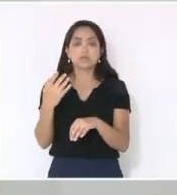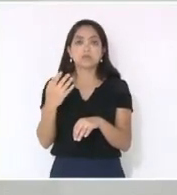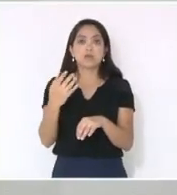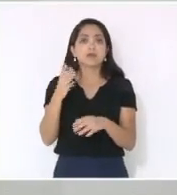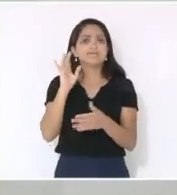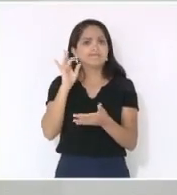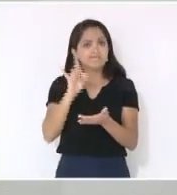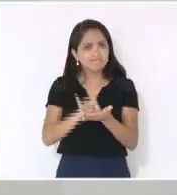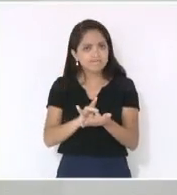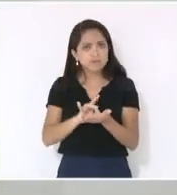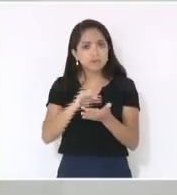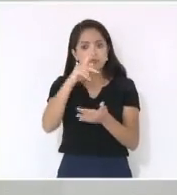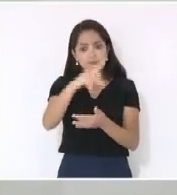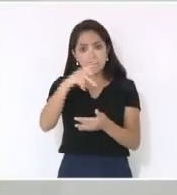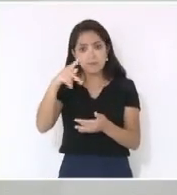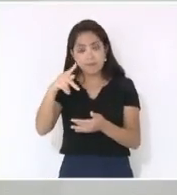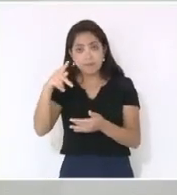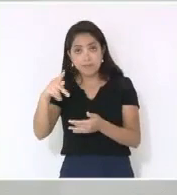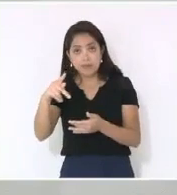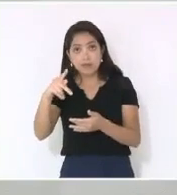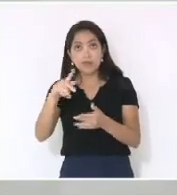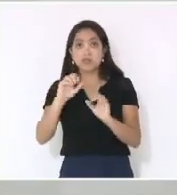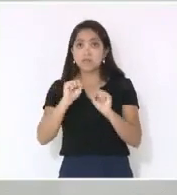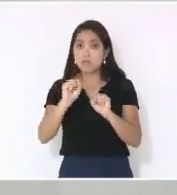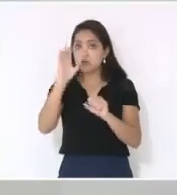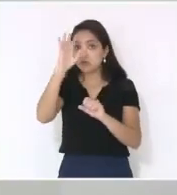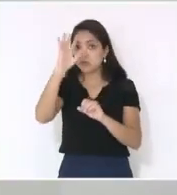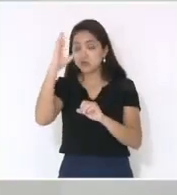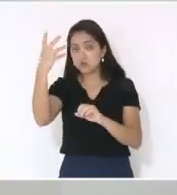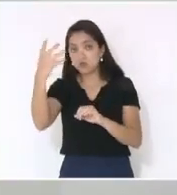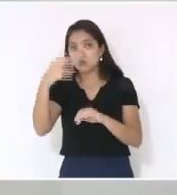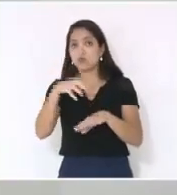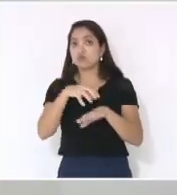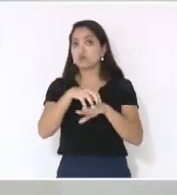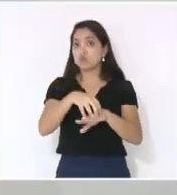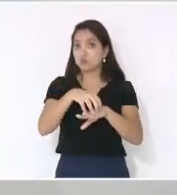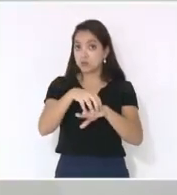definitiva de uma PPP que pode ser a solução do transporte,